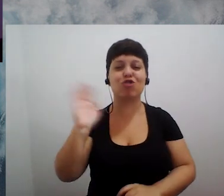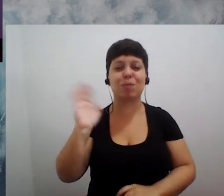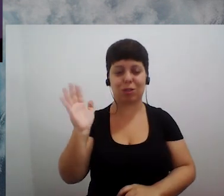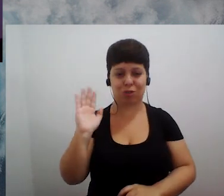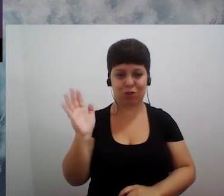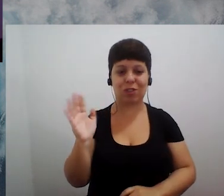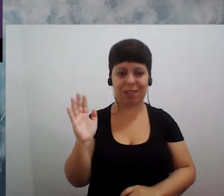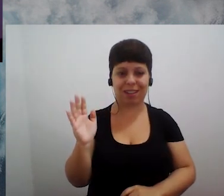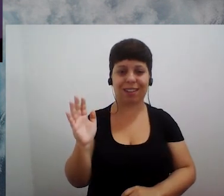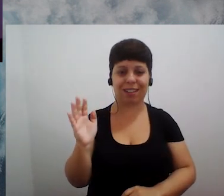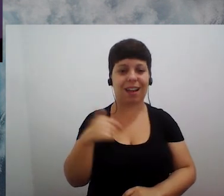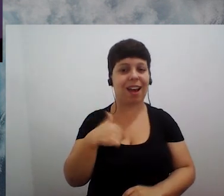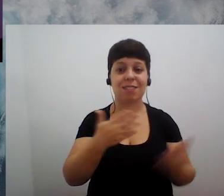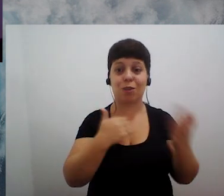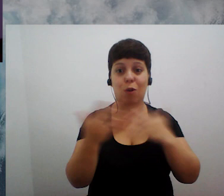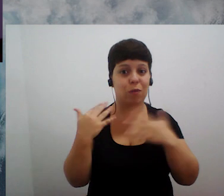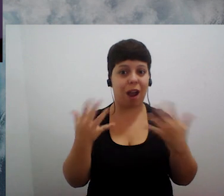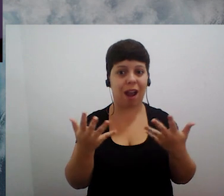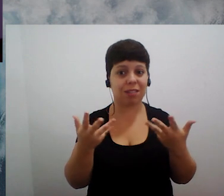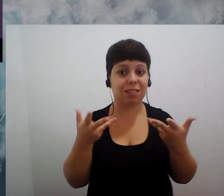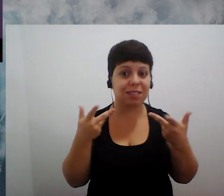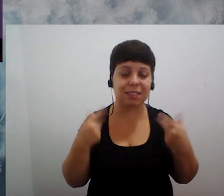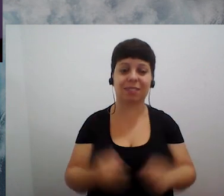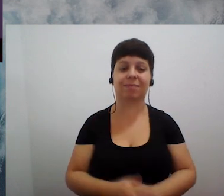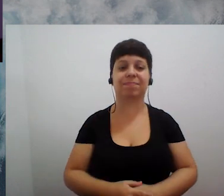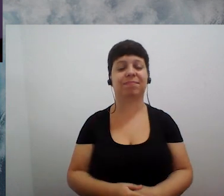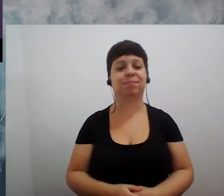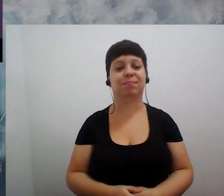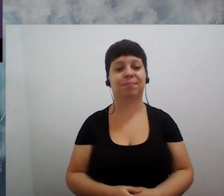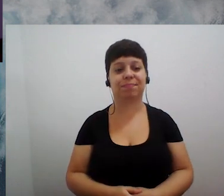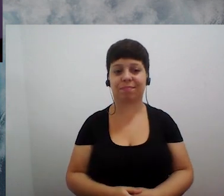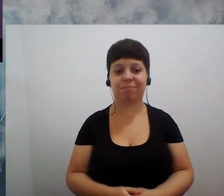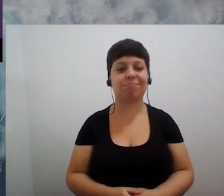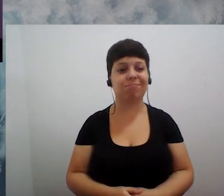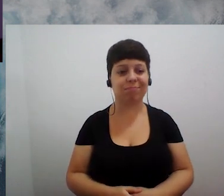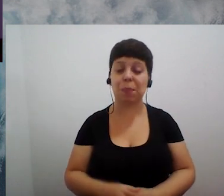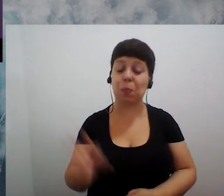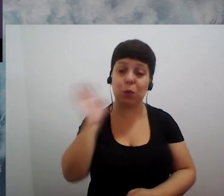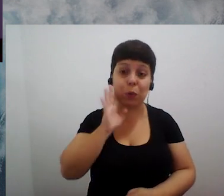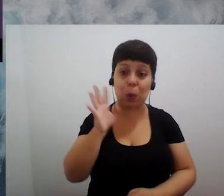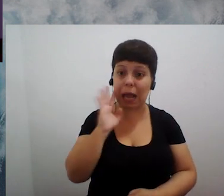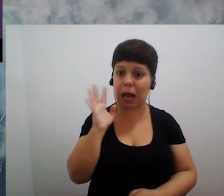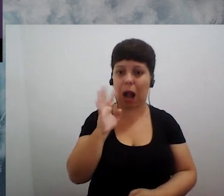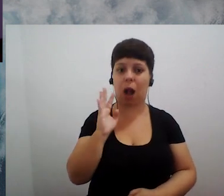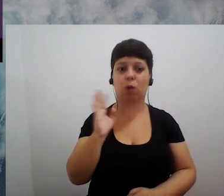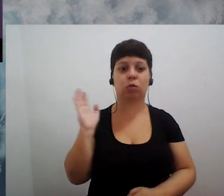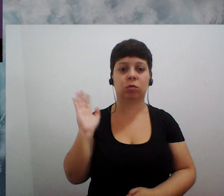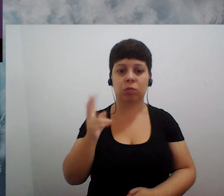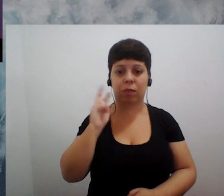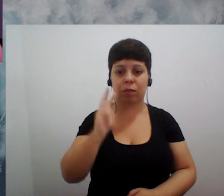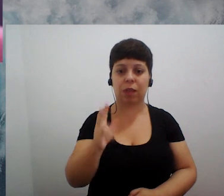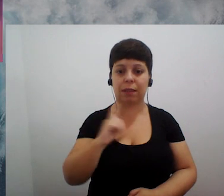pessoal. Fantástica essa conversa. É incrível, né, o potencial que a gente